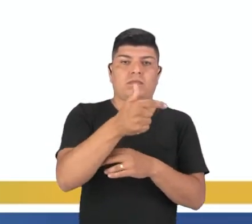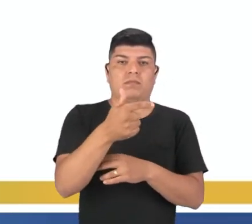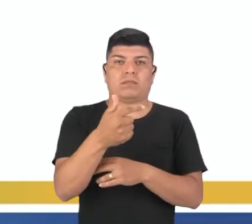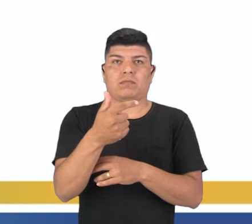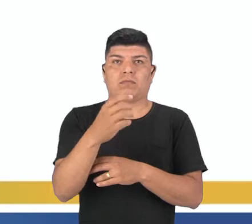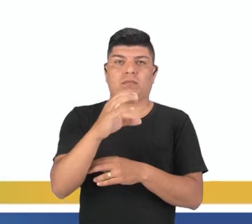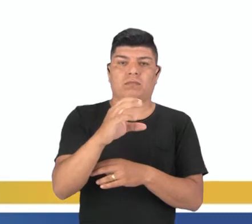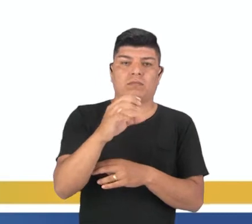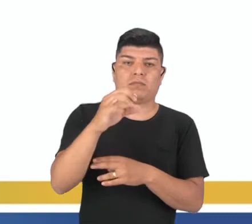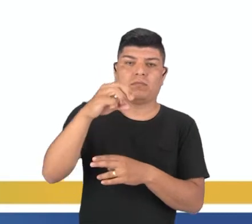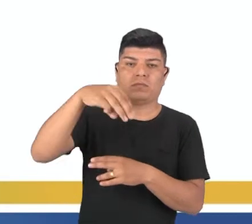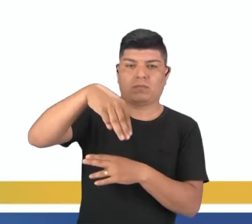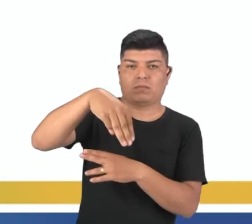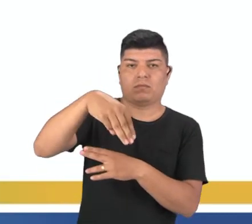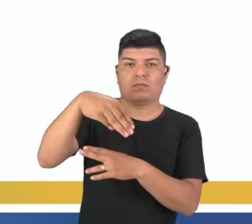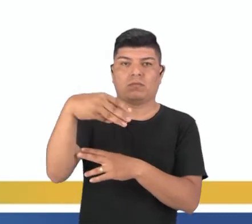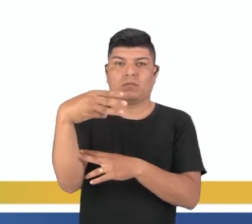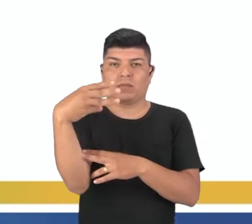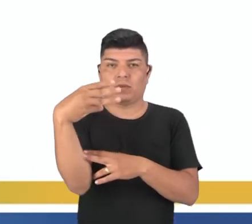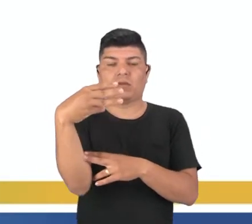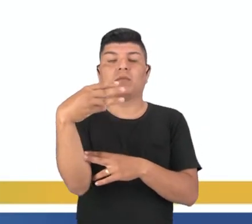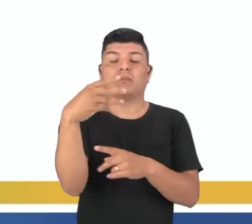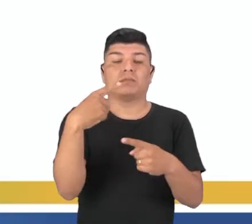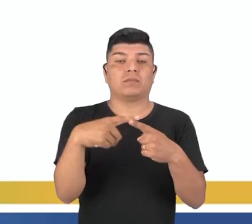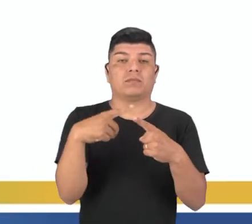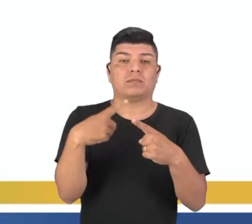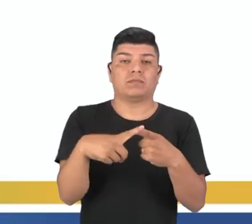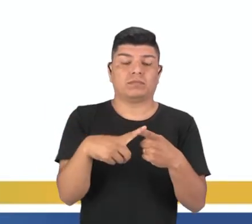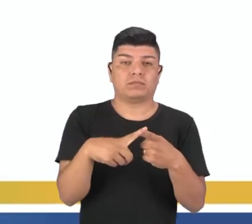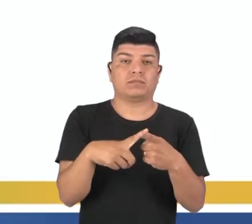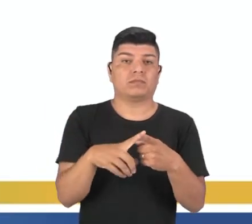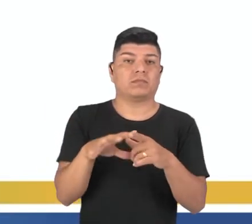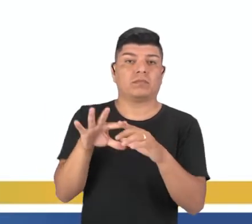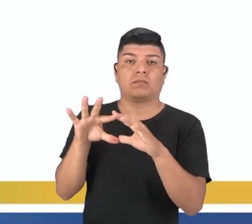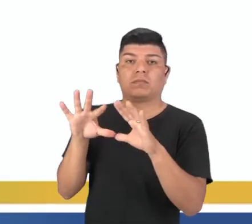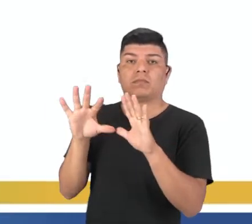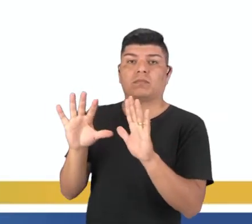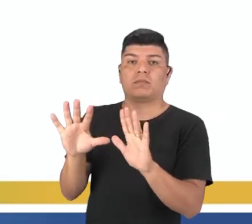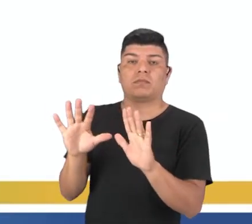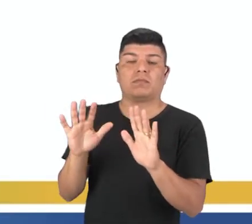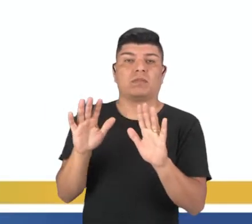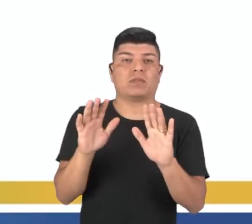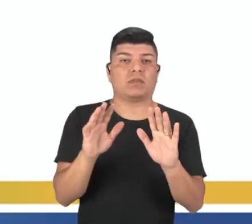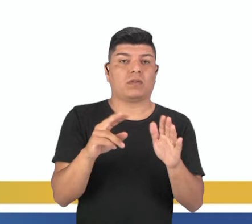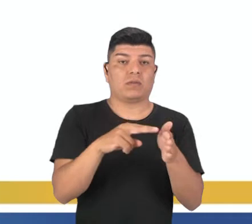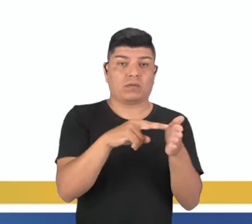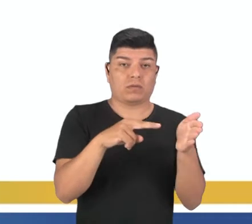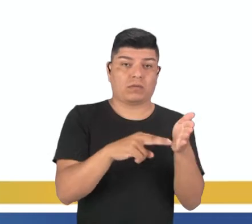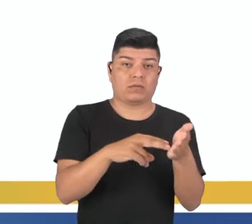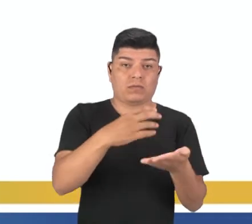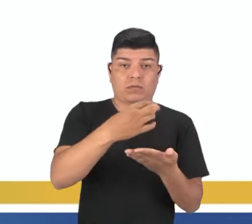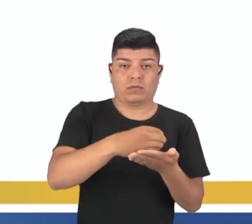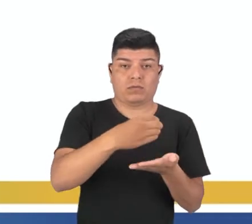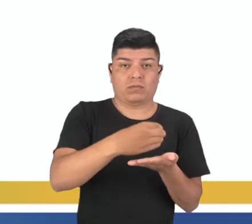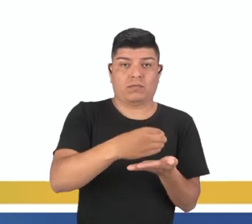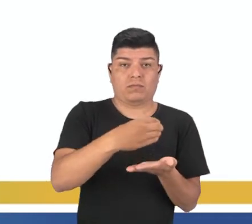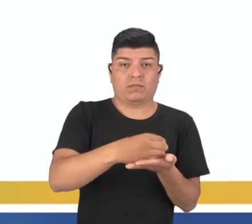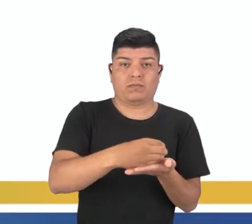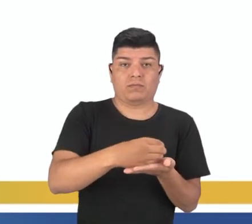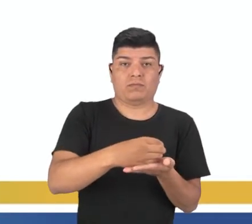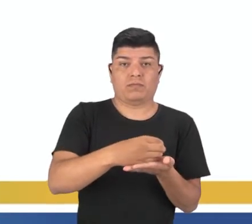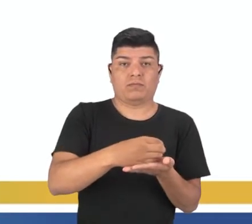339,12 centímetros cúbicos, porque nós estamos aí considerando, que o volume dessa